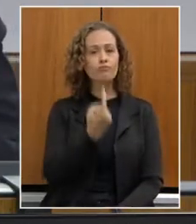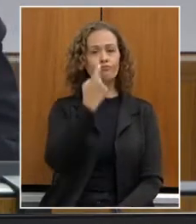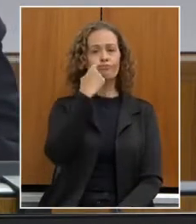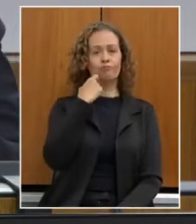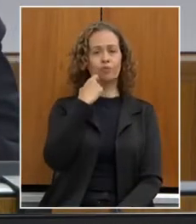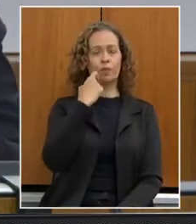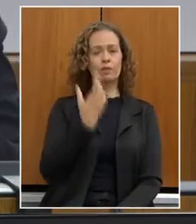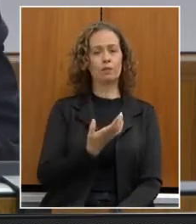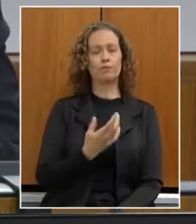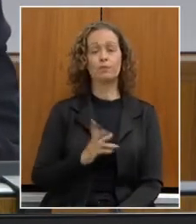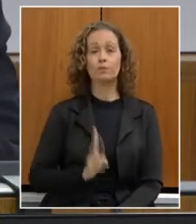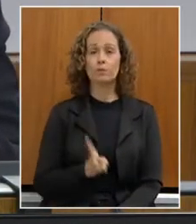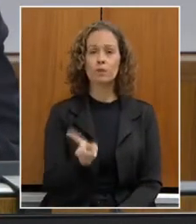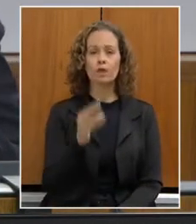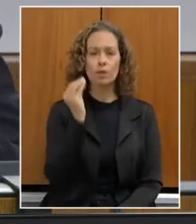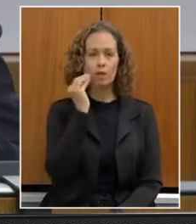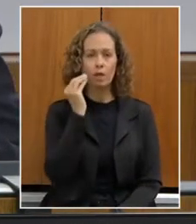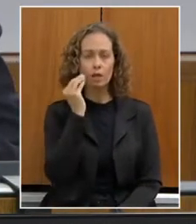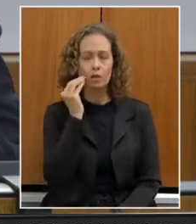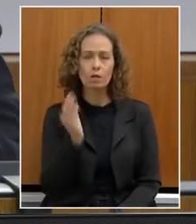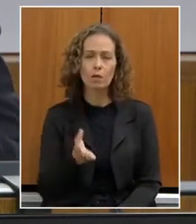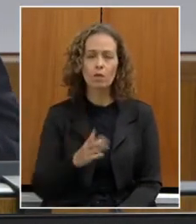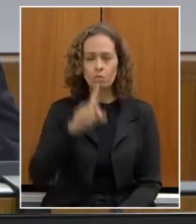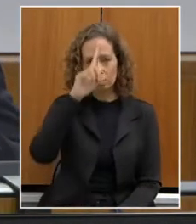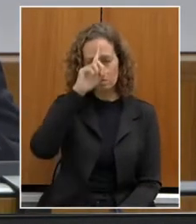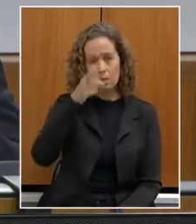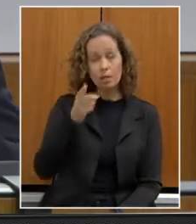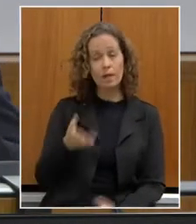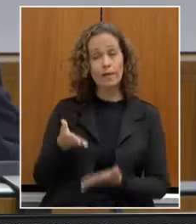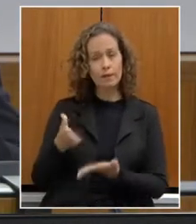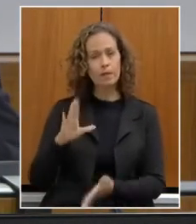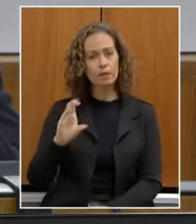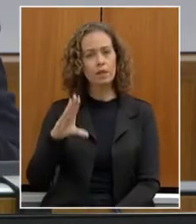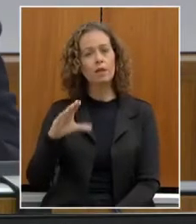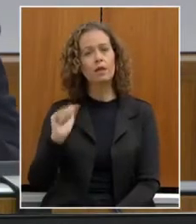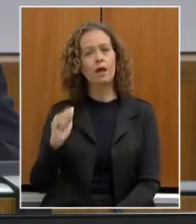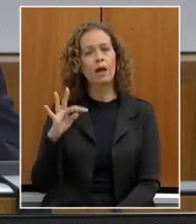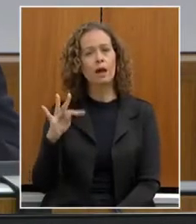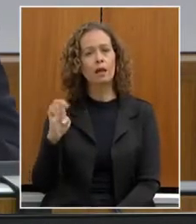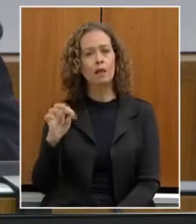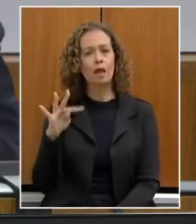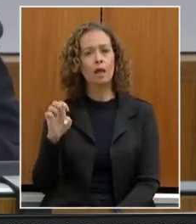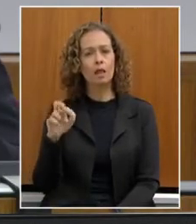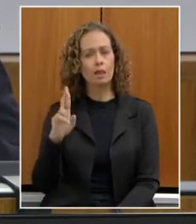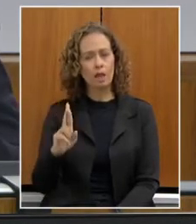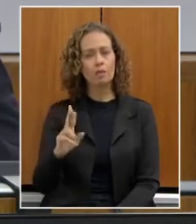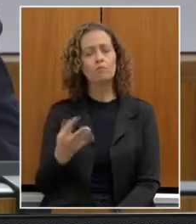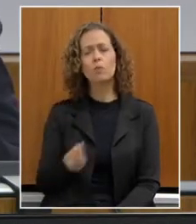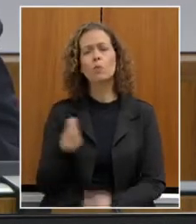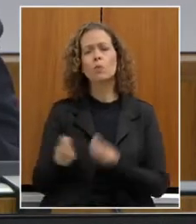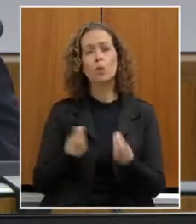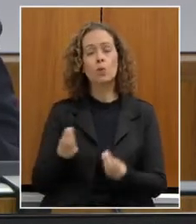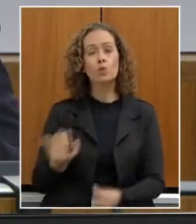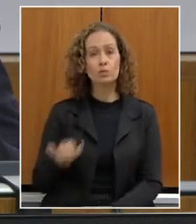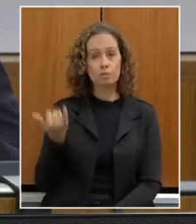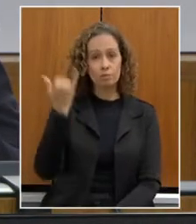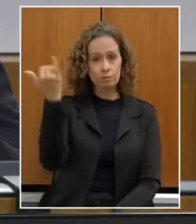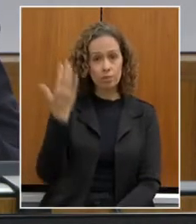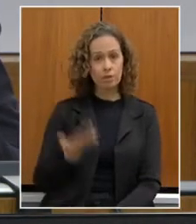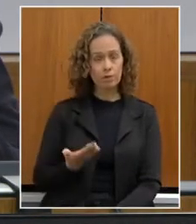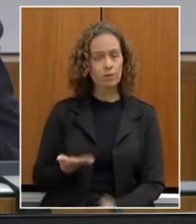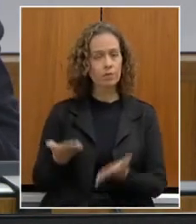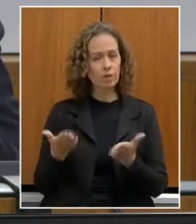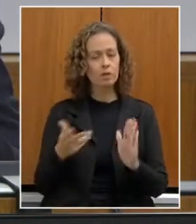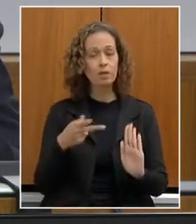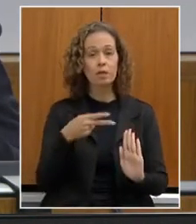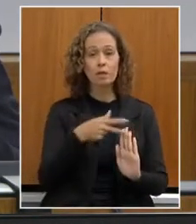me a gente tentou de alguma forma mandar catéter de alto fluxo o senhor sabe o quanto que importante e essa resolução